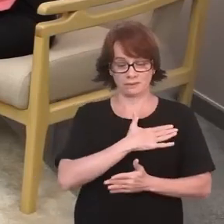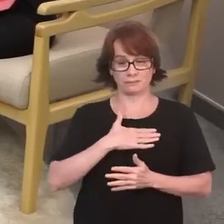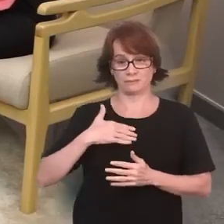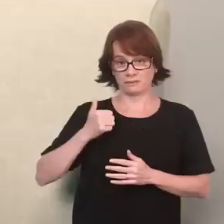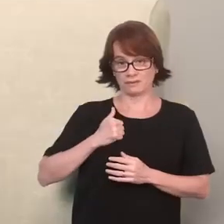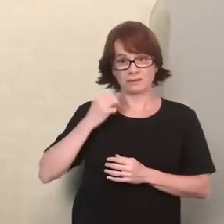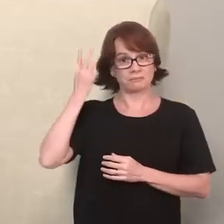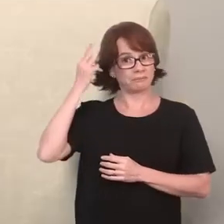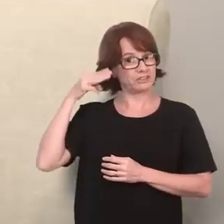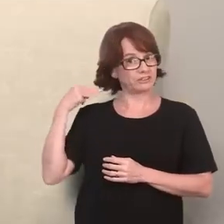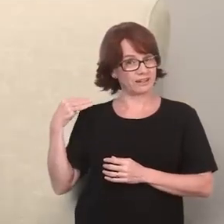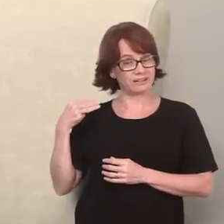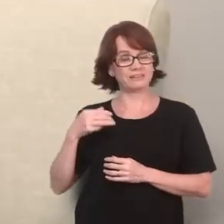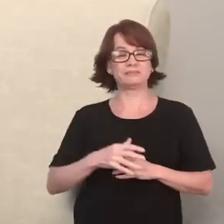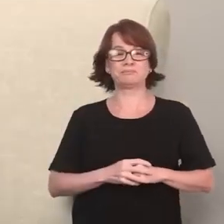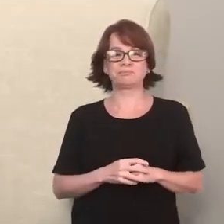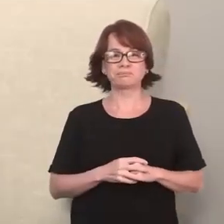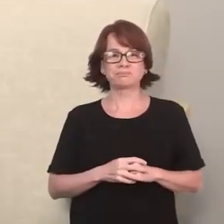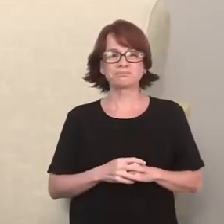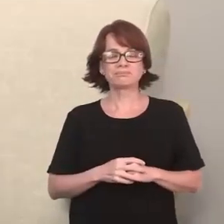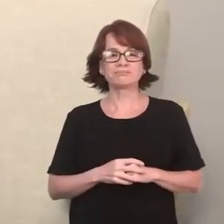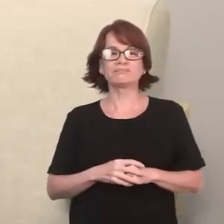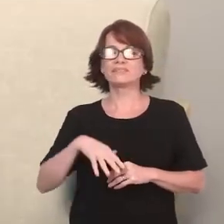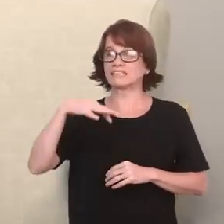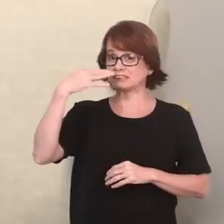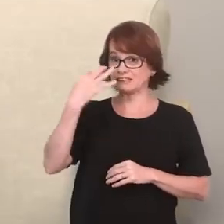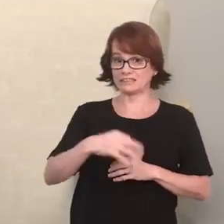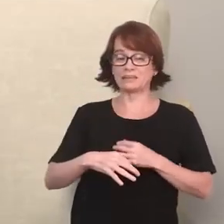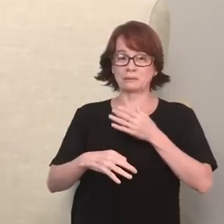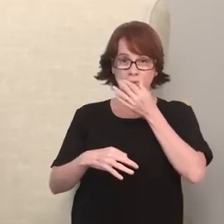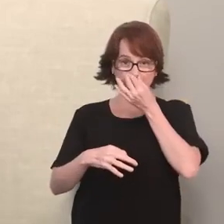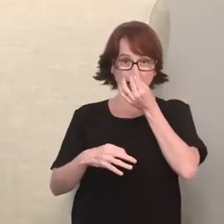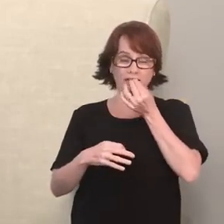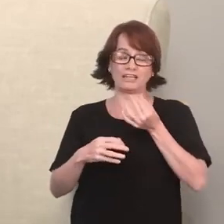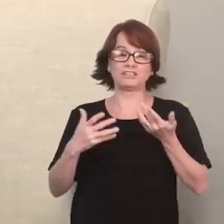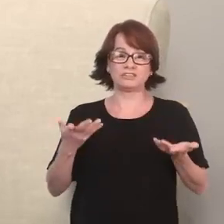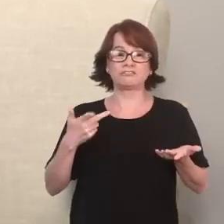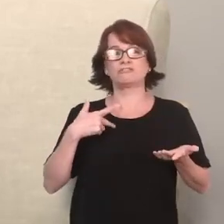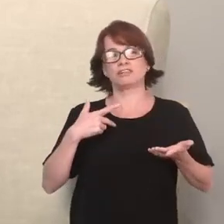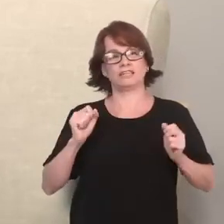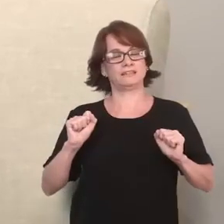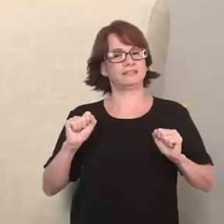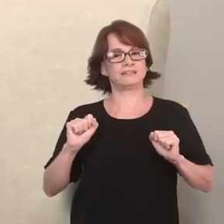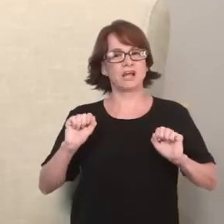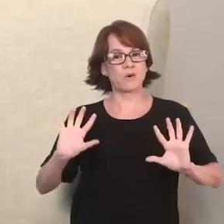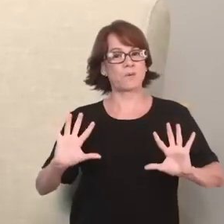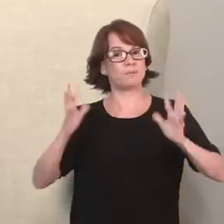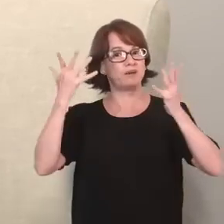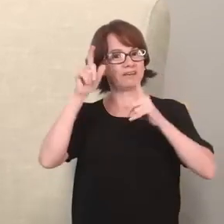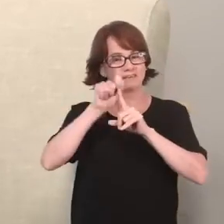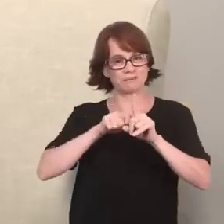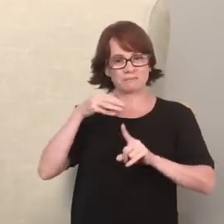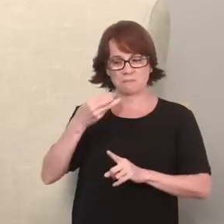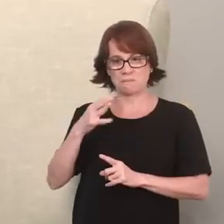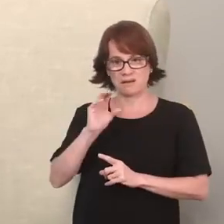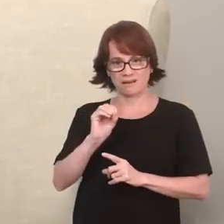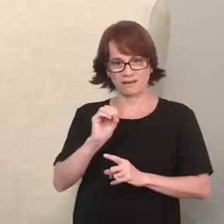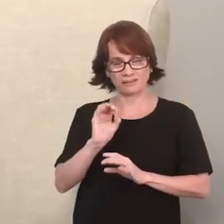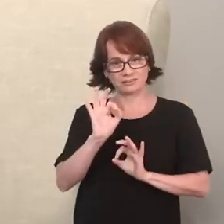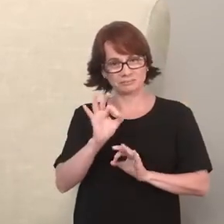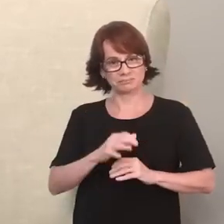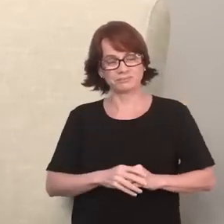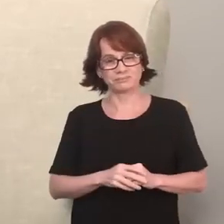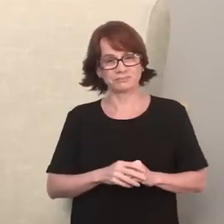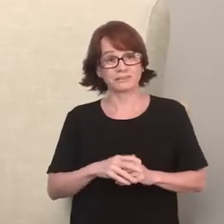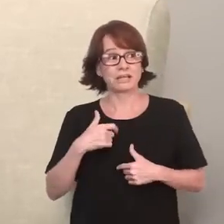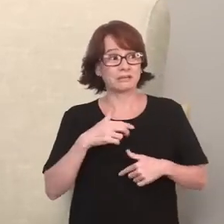nossa primeira-dama Michele Bolsonaro, que certamente será muito homenageada nesse mês de